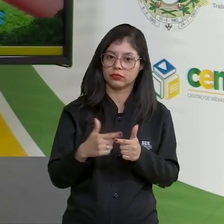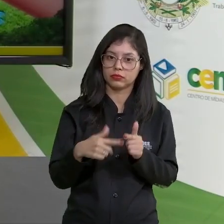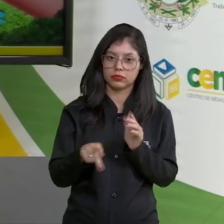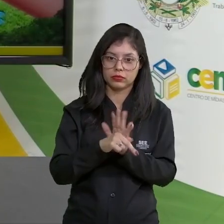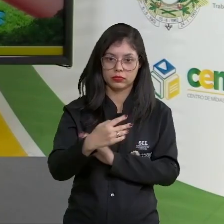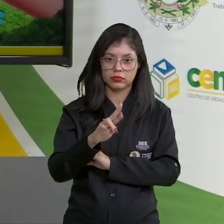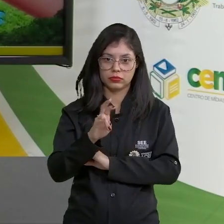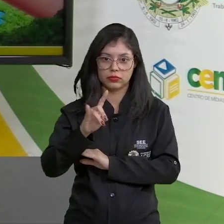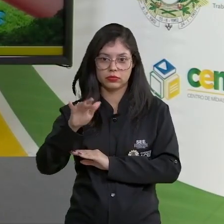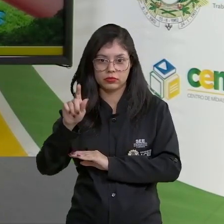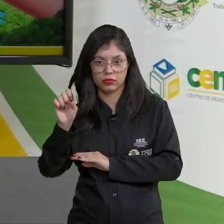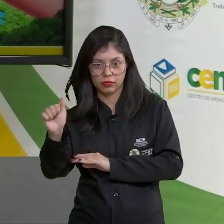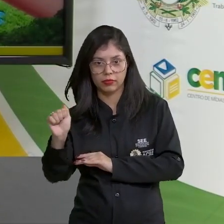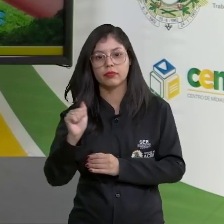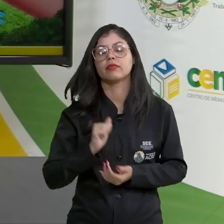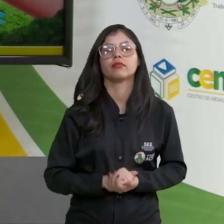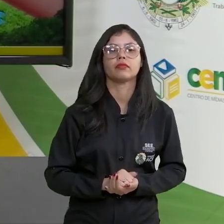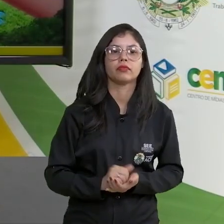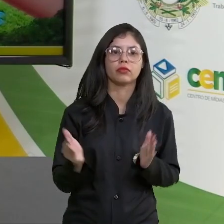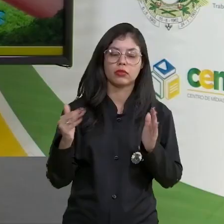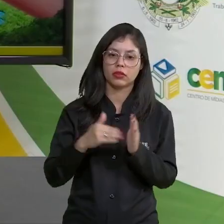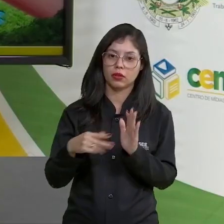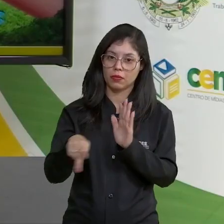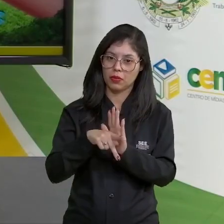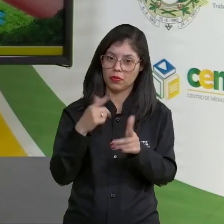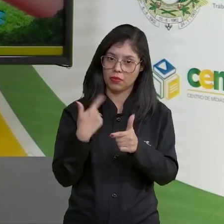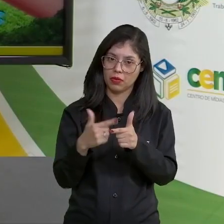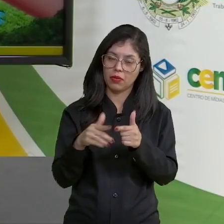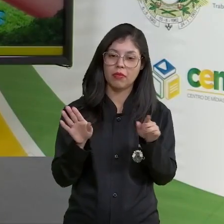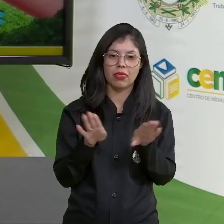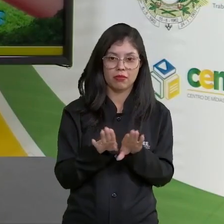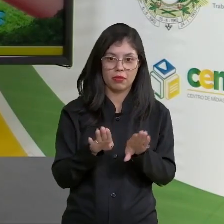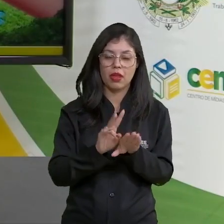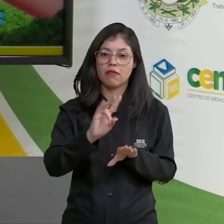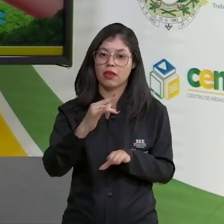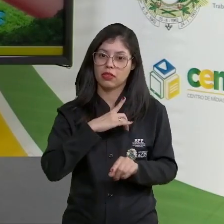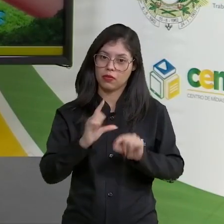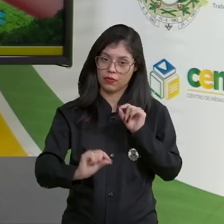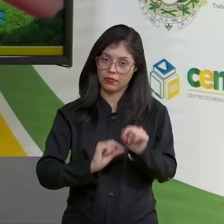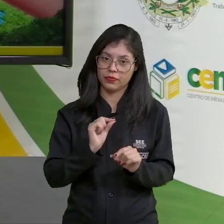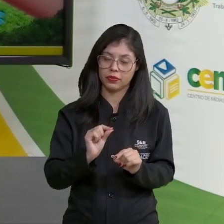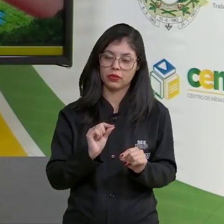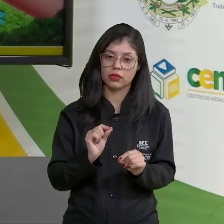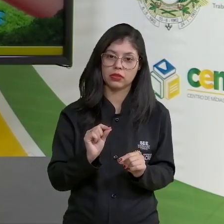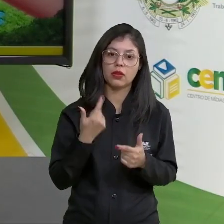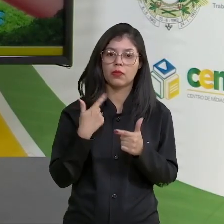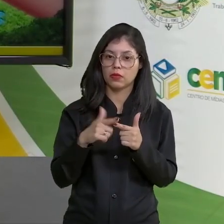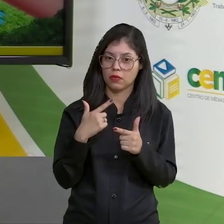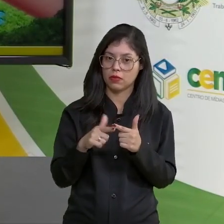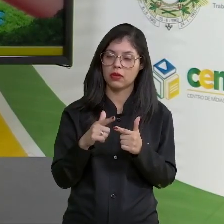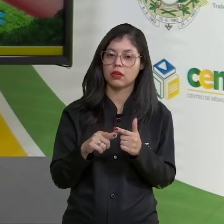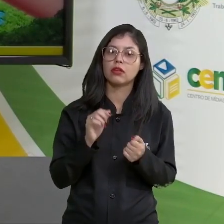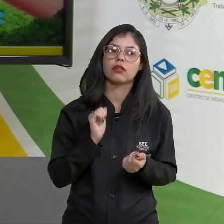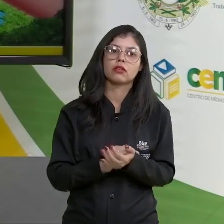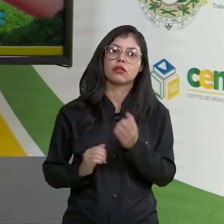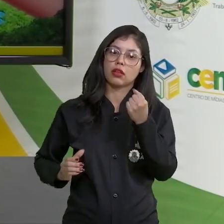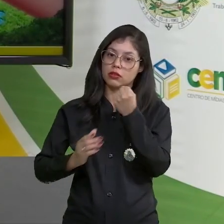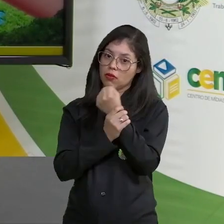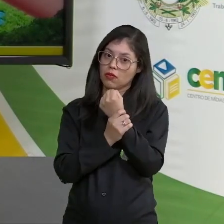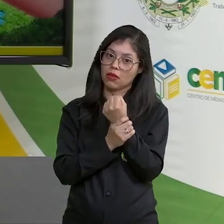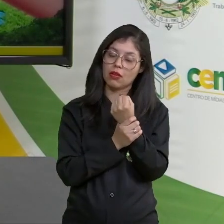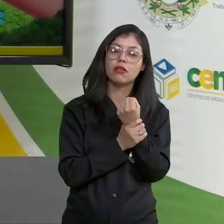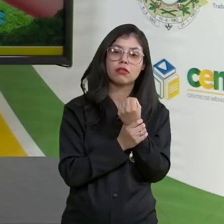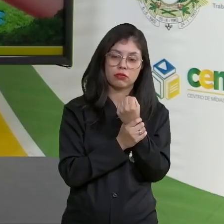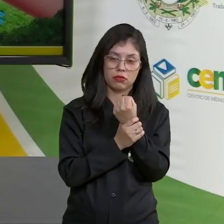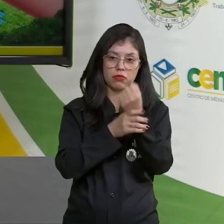as plantas são, sim, afetadas, que vai aí ter prejuízo na agricultura e na segurança